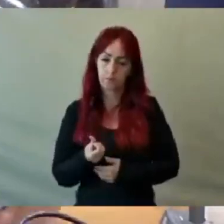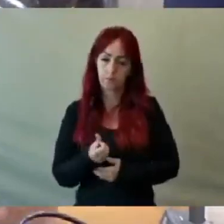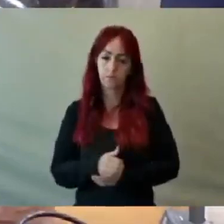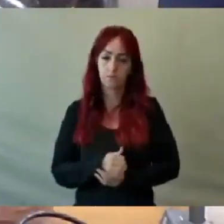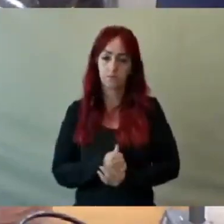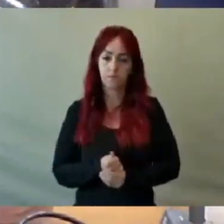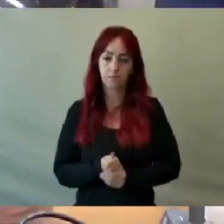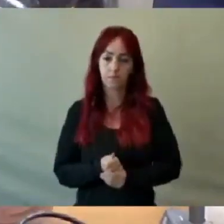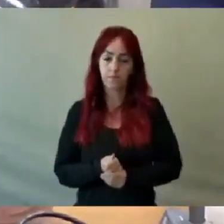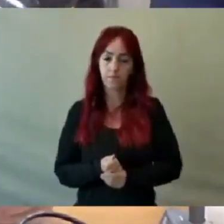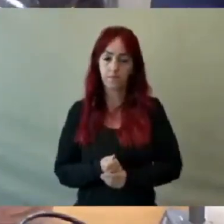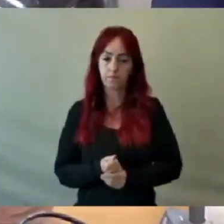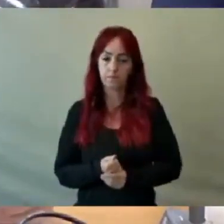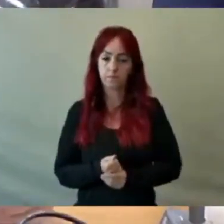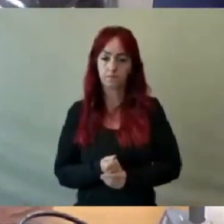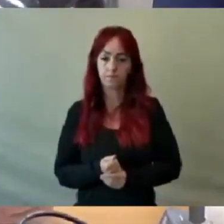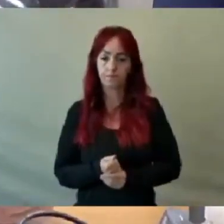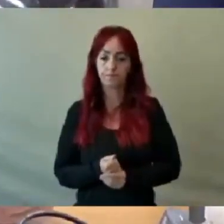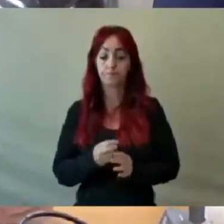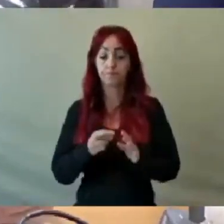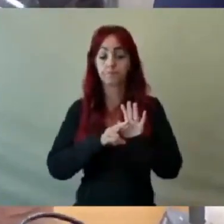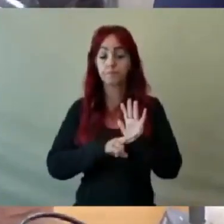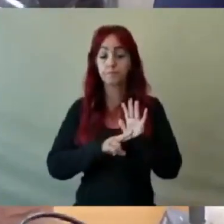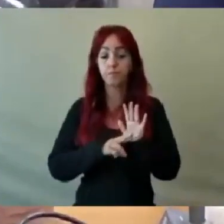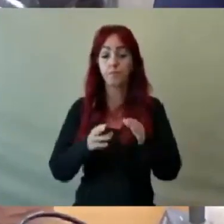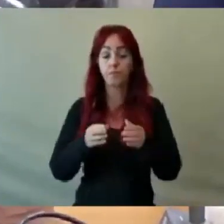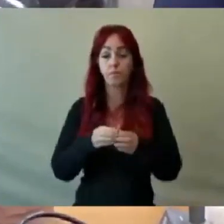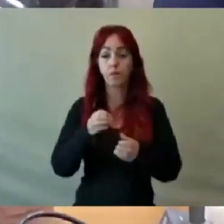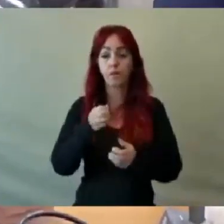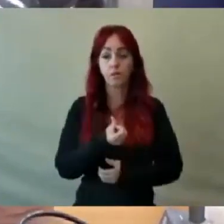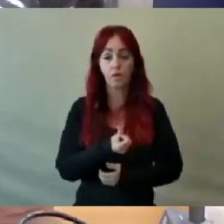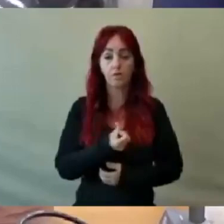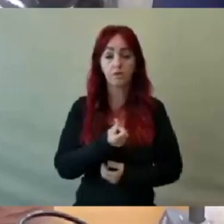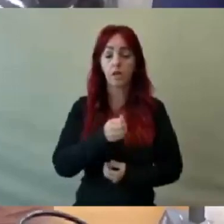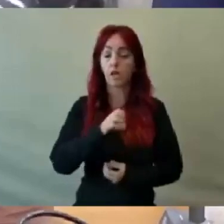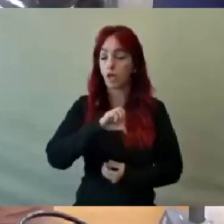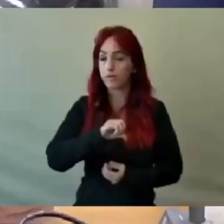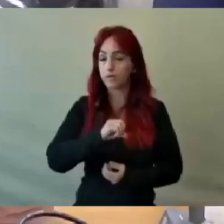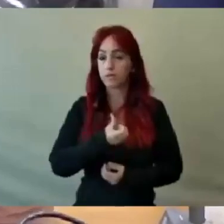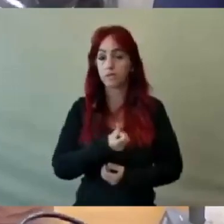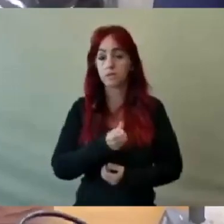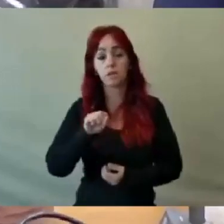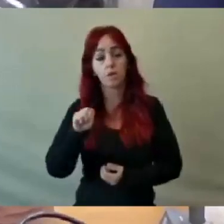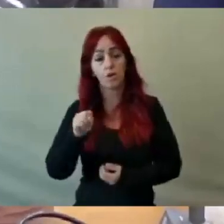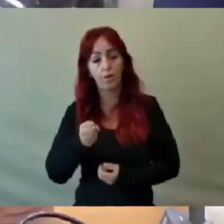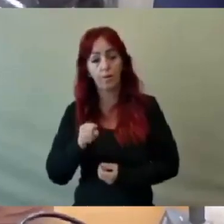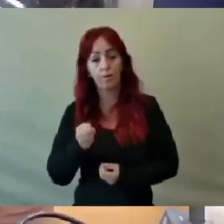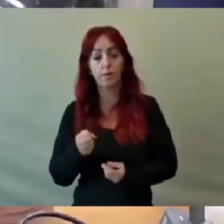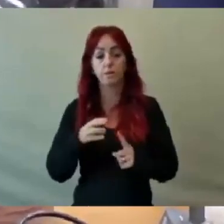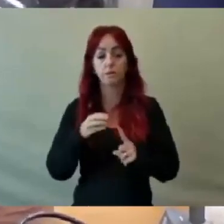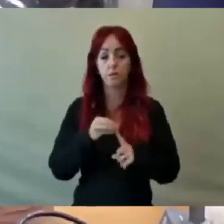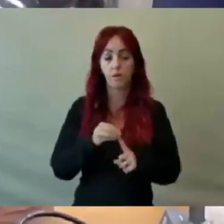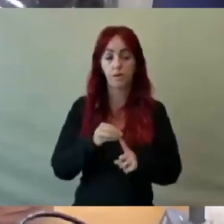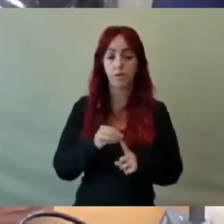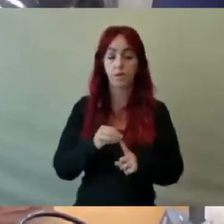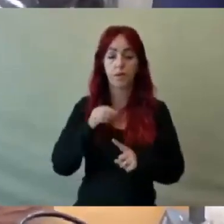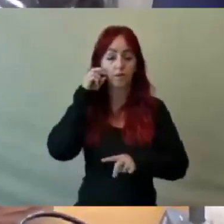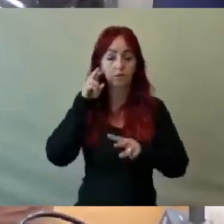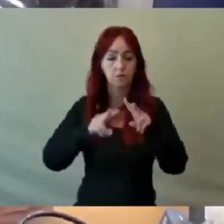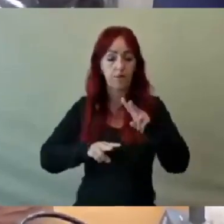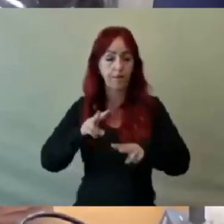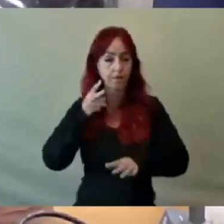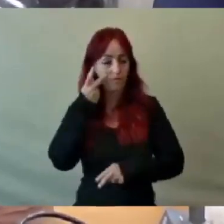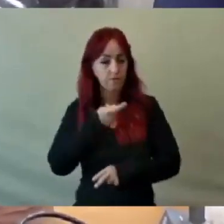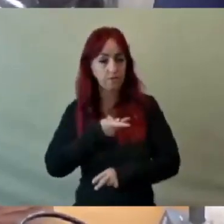4. Requerimento de comissão 968-2024, turno único. Solicitação, realização de visita técnica. A finalidade,